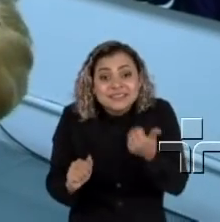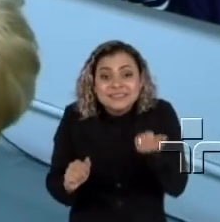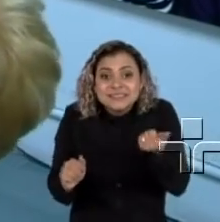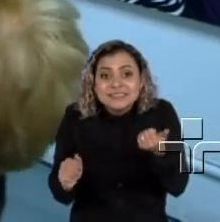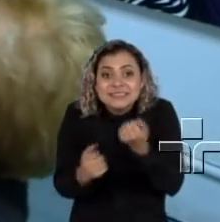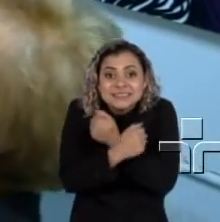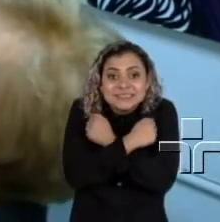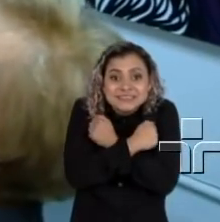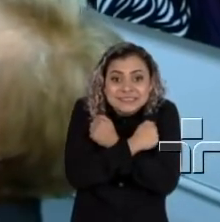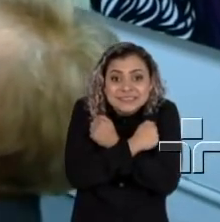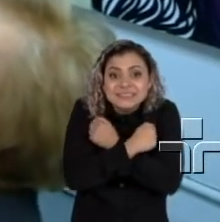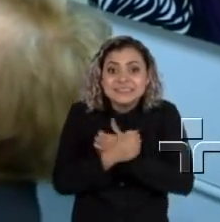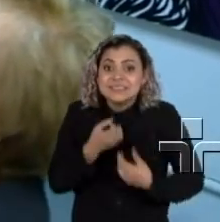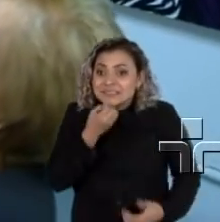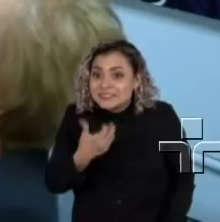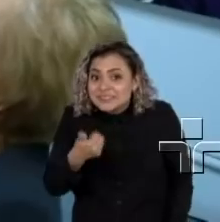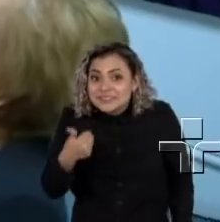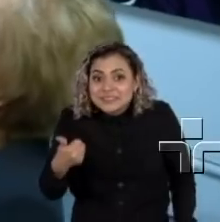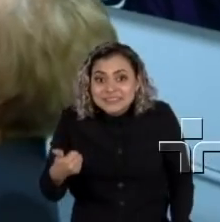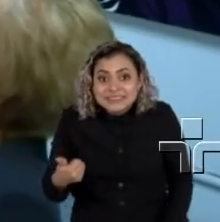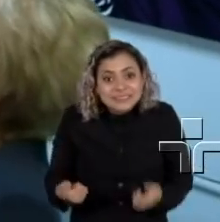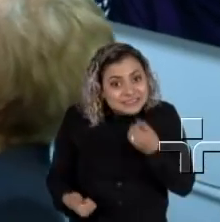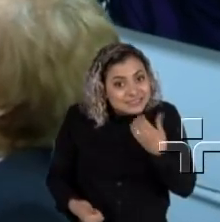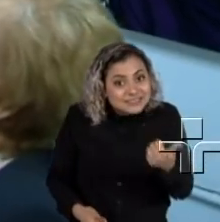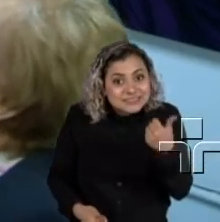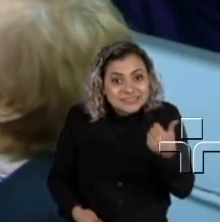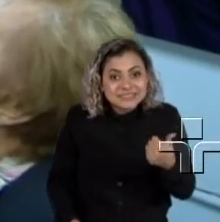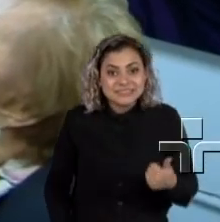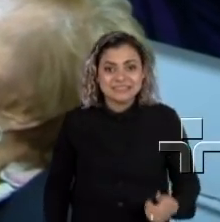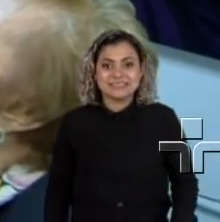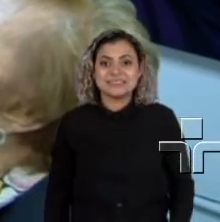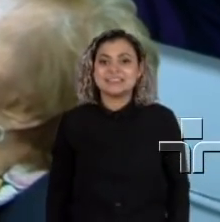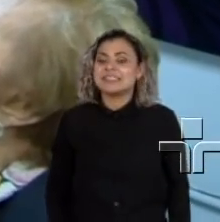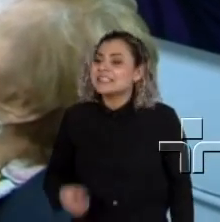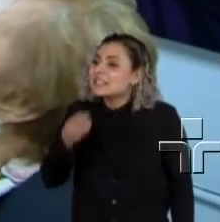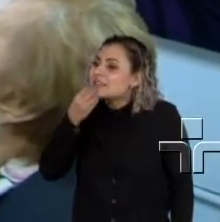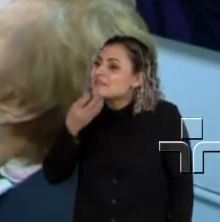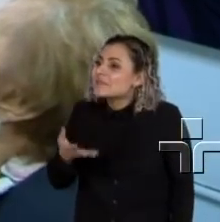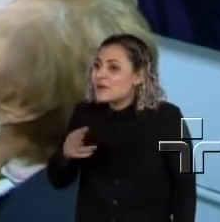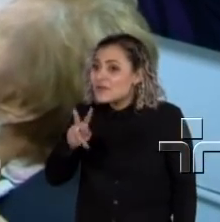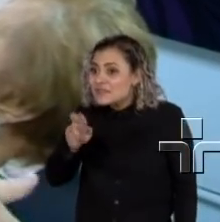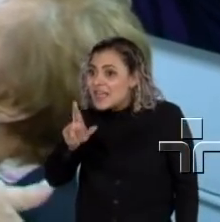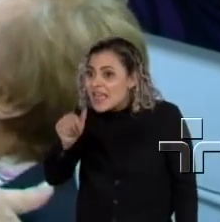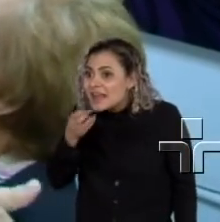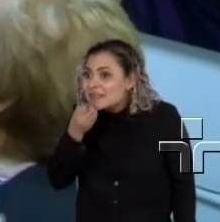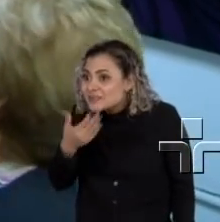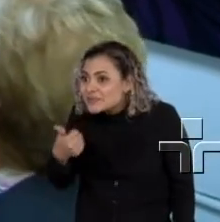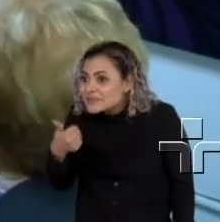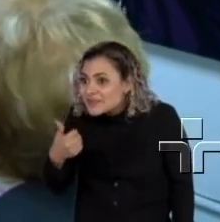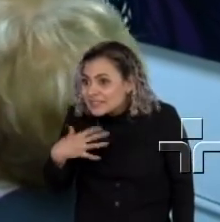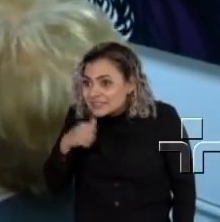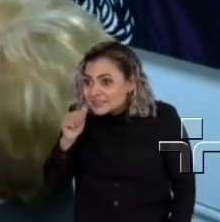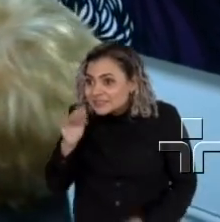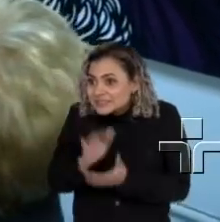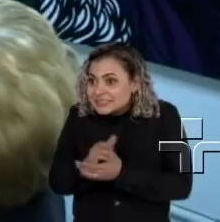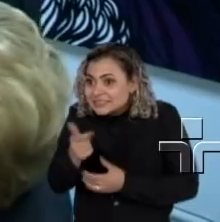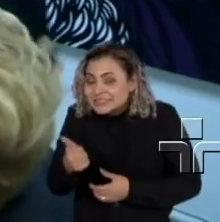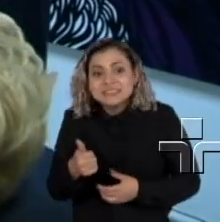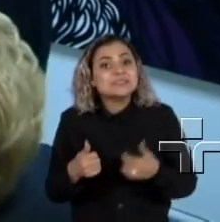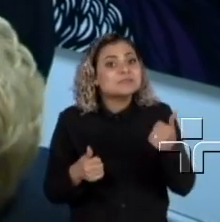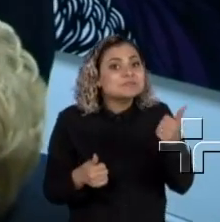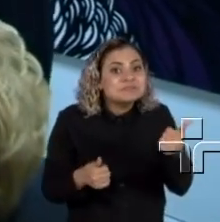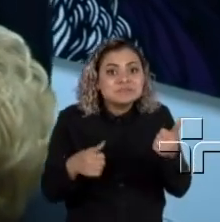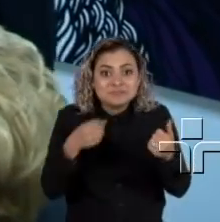Tazinho? Tudo bem, querido? Tudo bem? Tudo bem. Tá Vera, tá boa? Tá bem, a Vera tá aí? Senta aí. Tudo